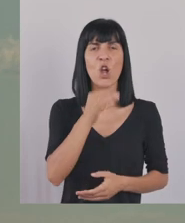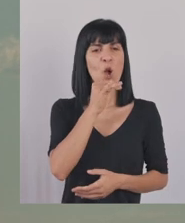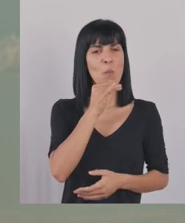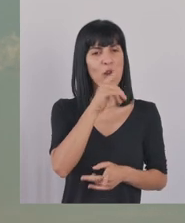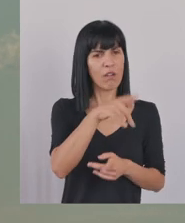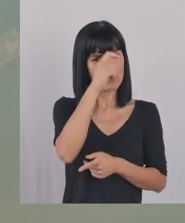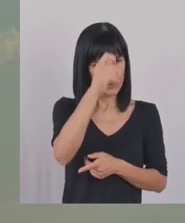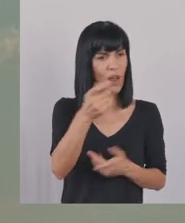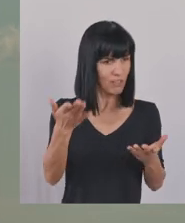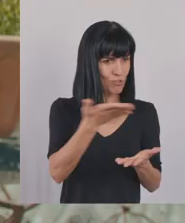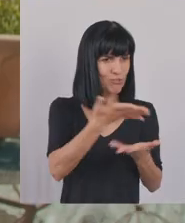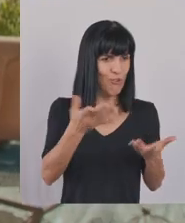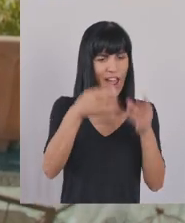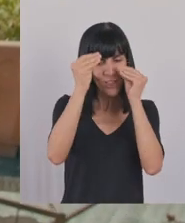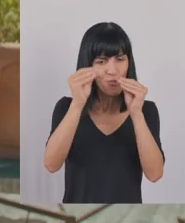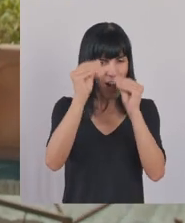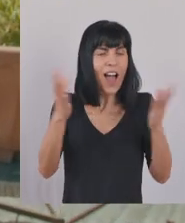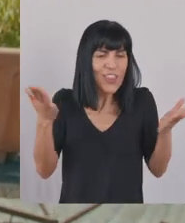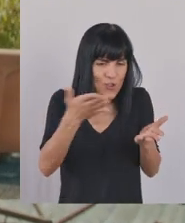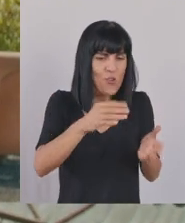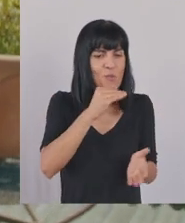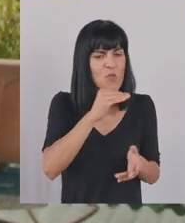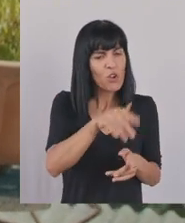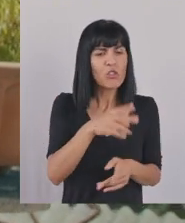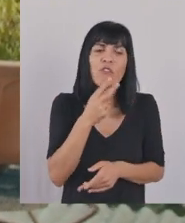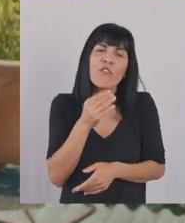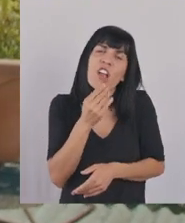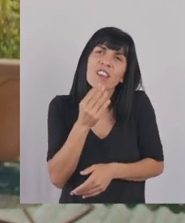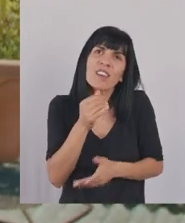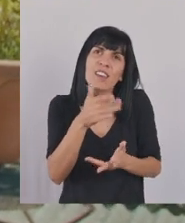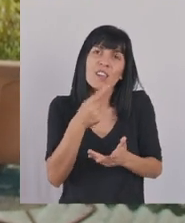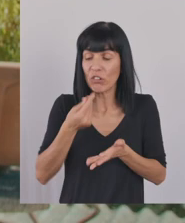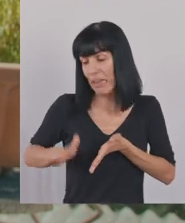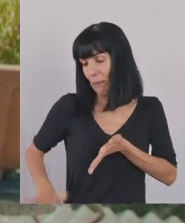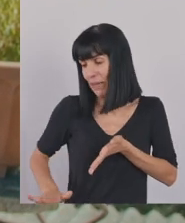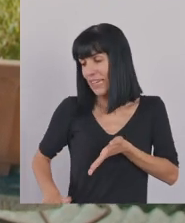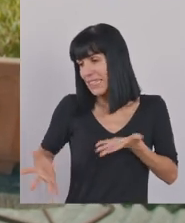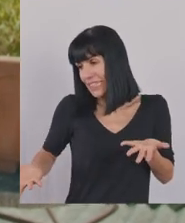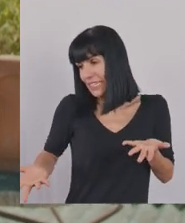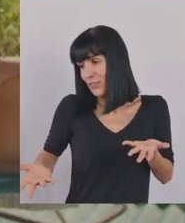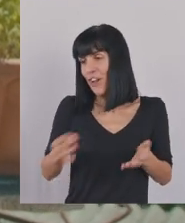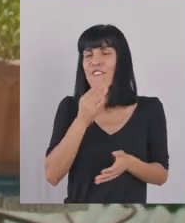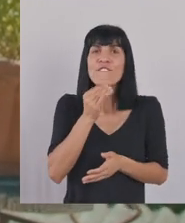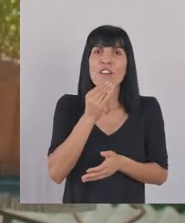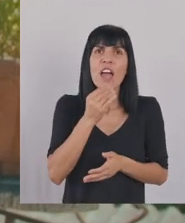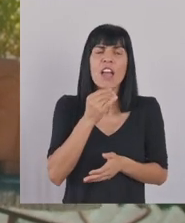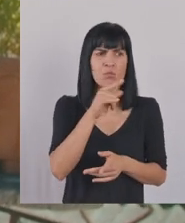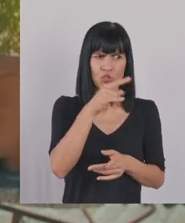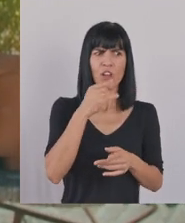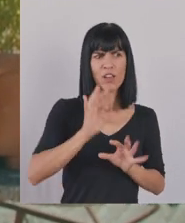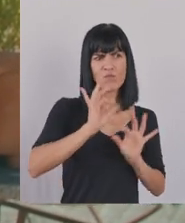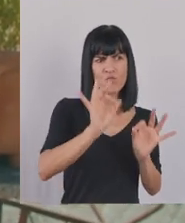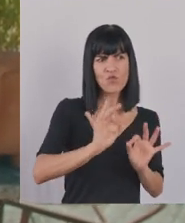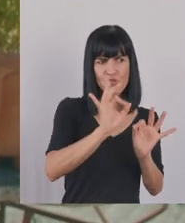O meu cão é um cão civilizado, não é? É o que agora. Já é velhinho, coitadinho. Queria outro pequenino. Mas está aí bem